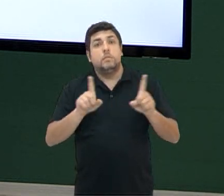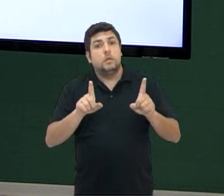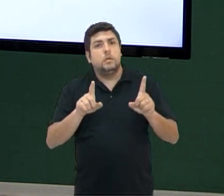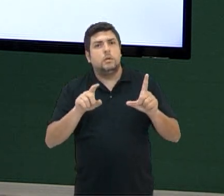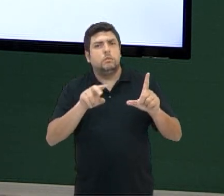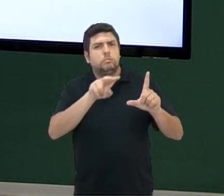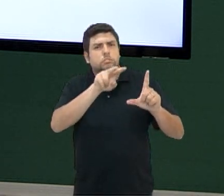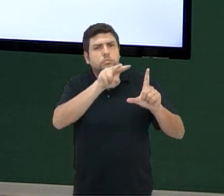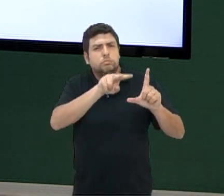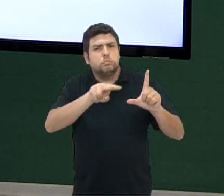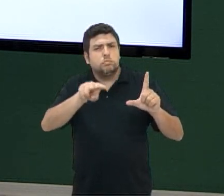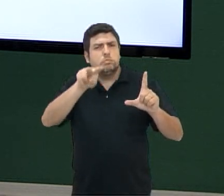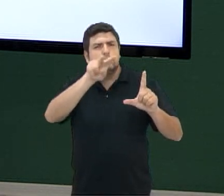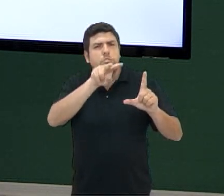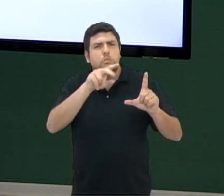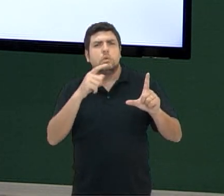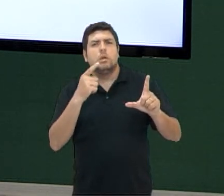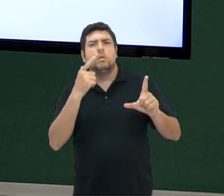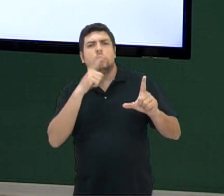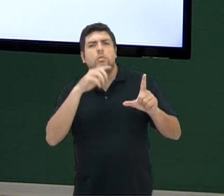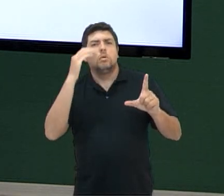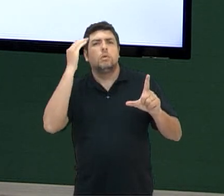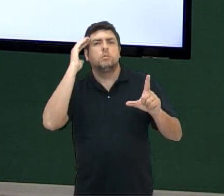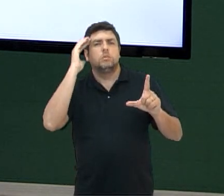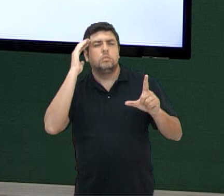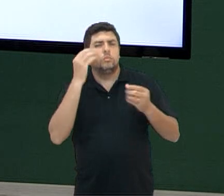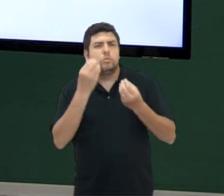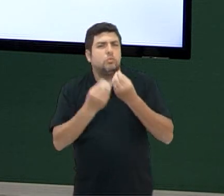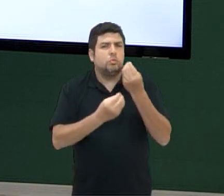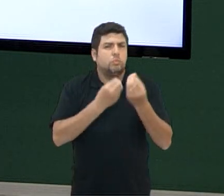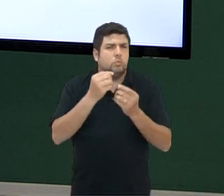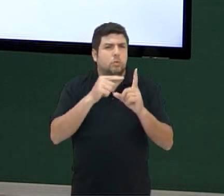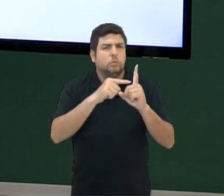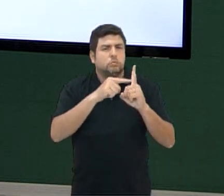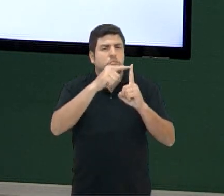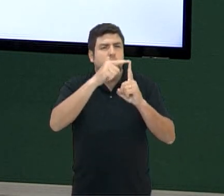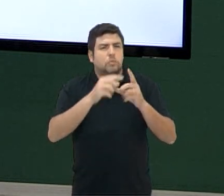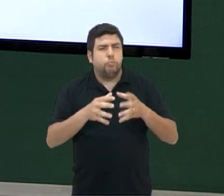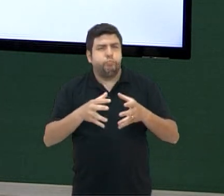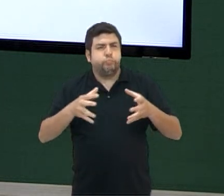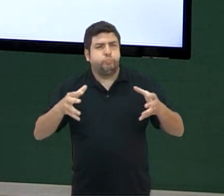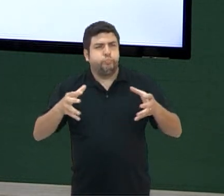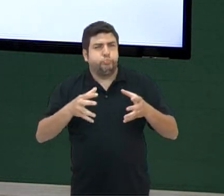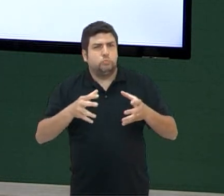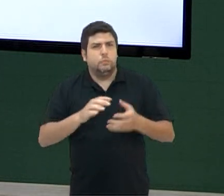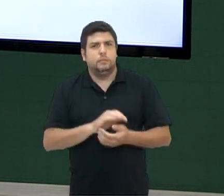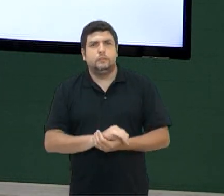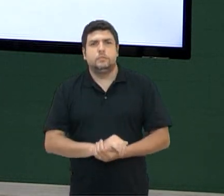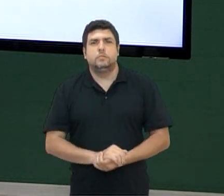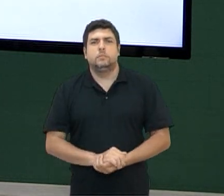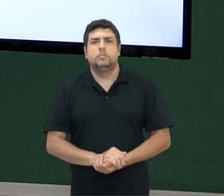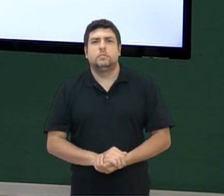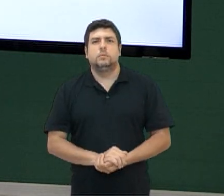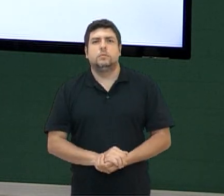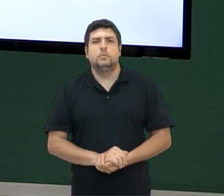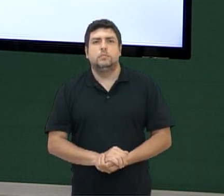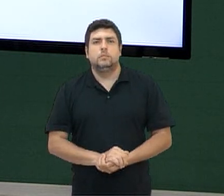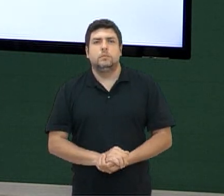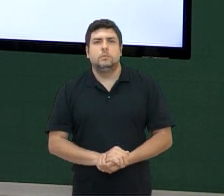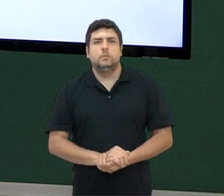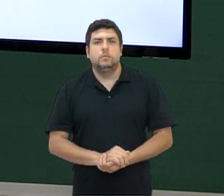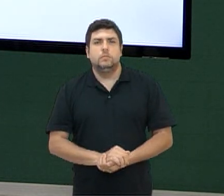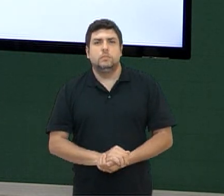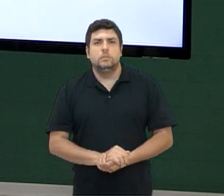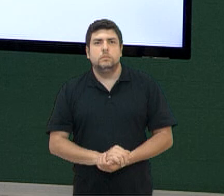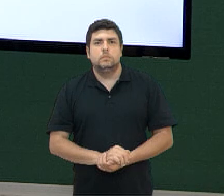maneira conceitual você consegue estar fazendo essa relação, ok? Vamos avançar então para a nossa próxima tela.